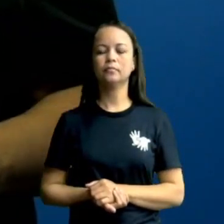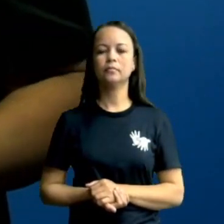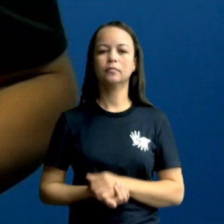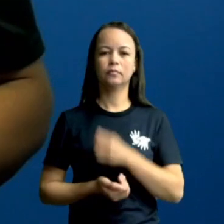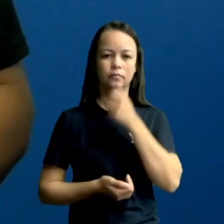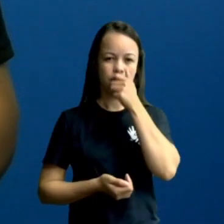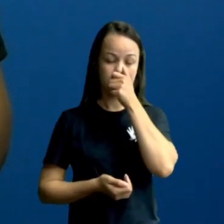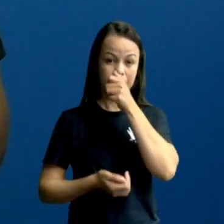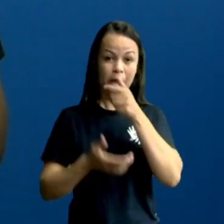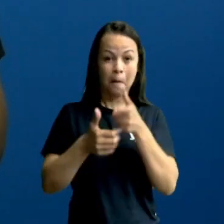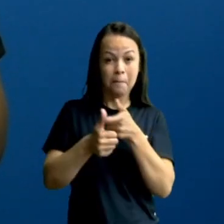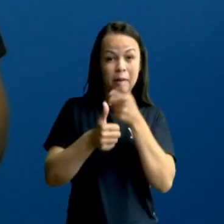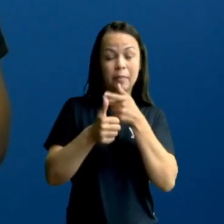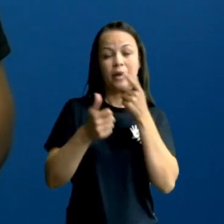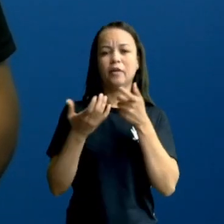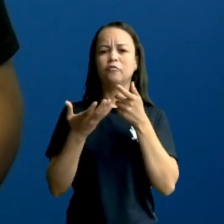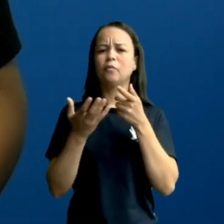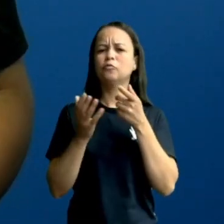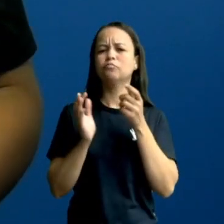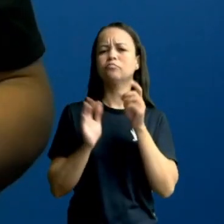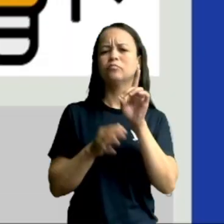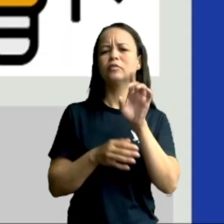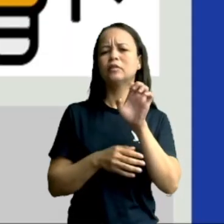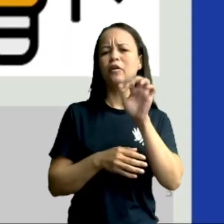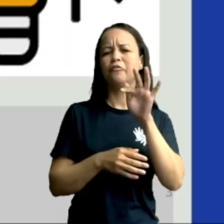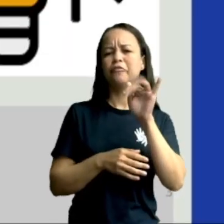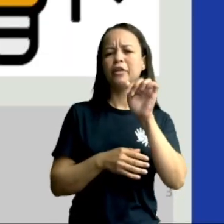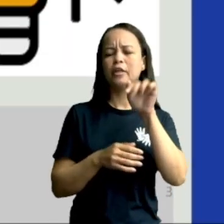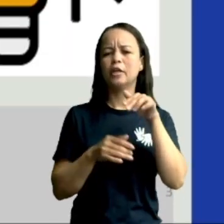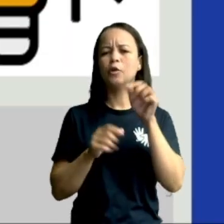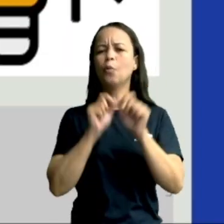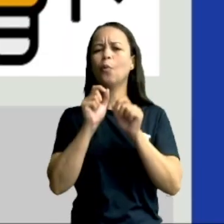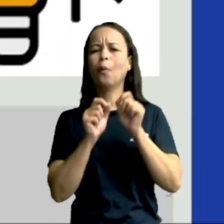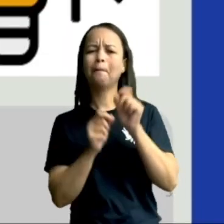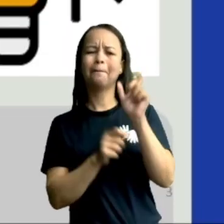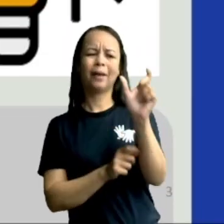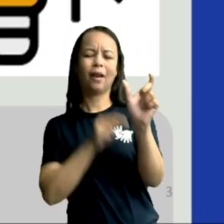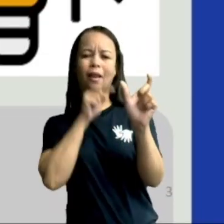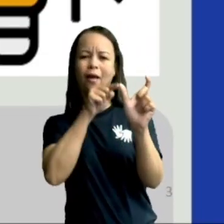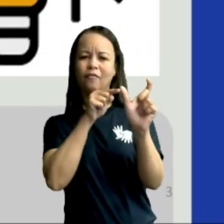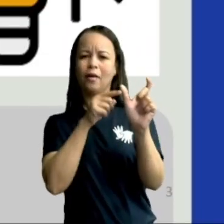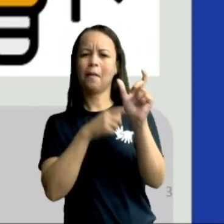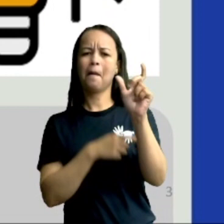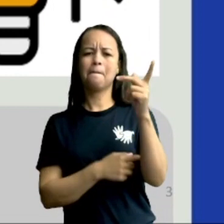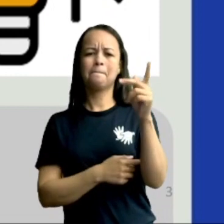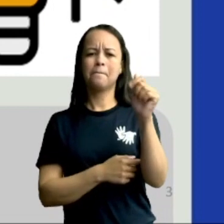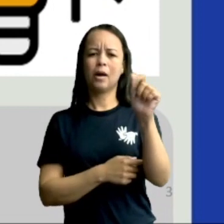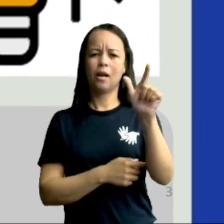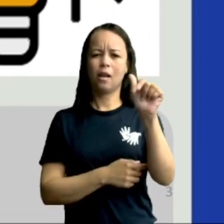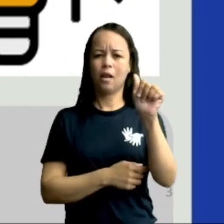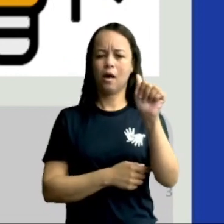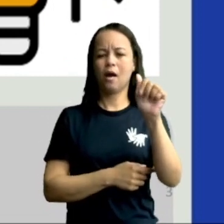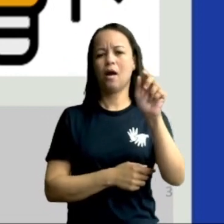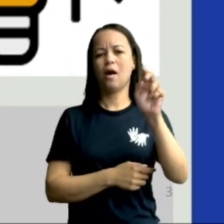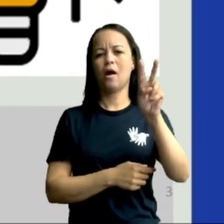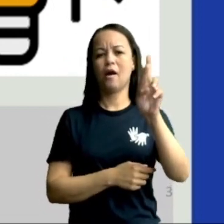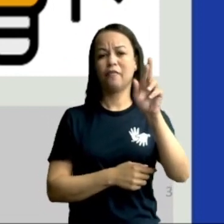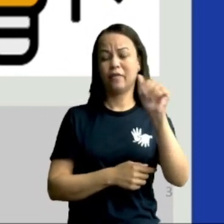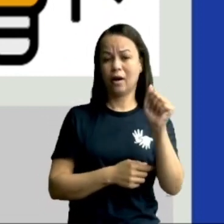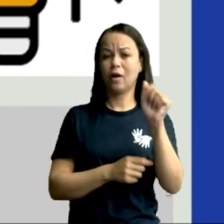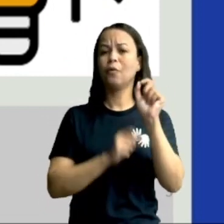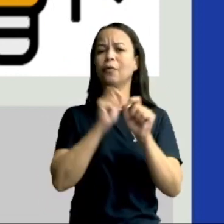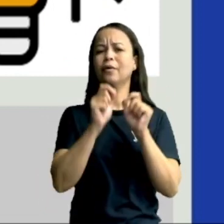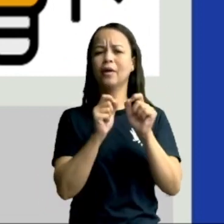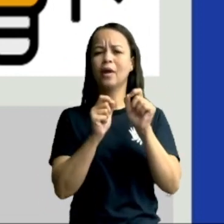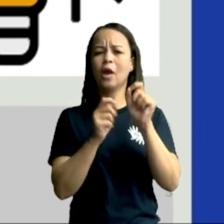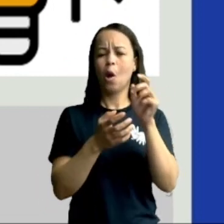Primeiramente, vamos definir o que é palavra, né? A palavra é um termo, um vocábulo, uma